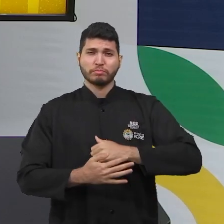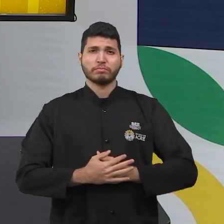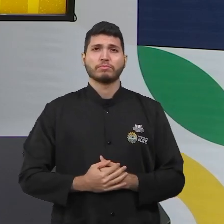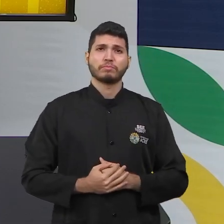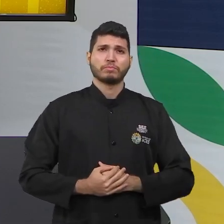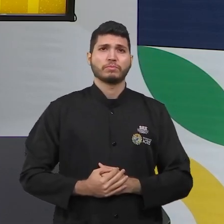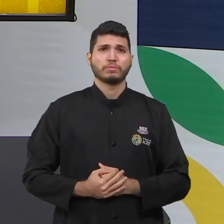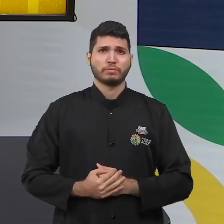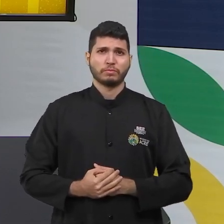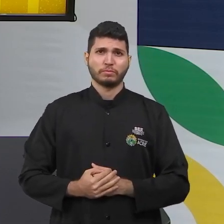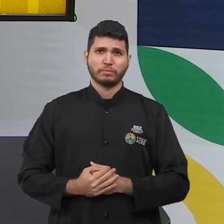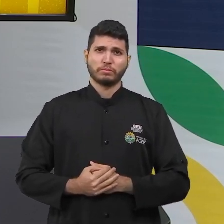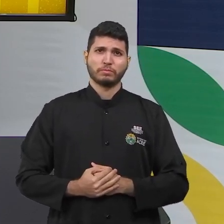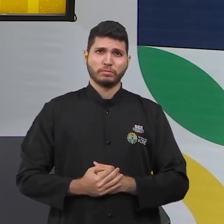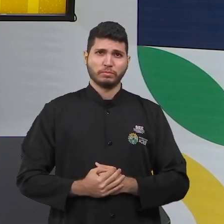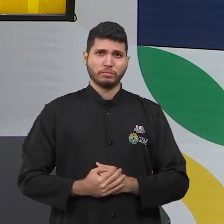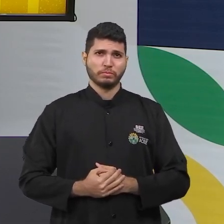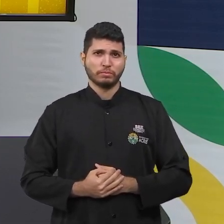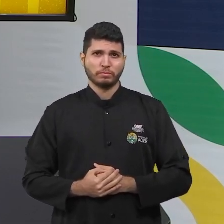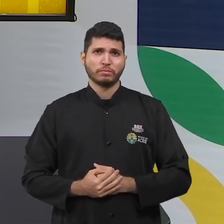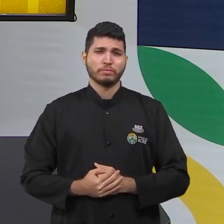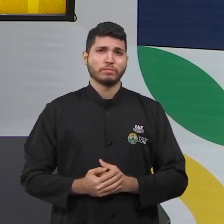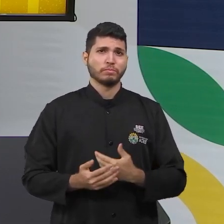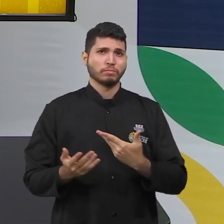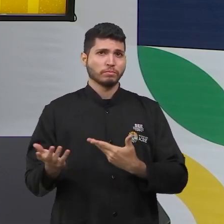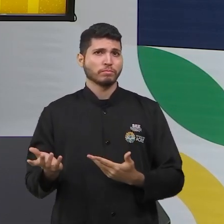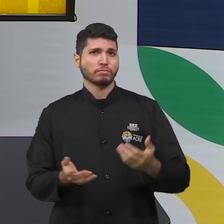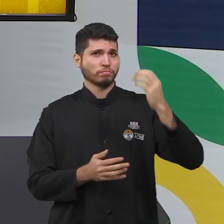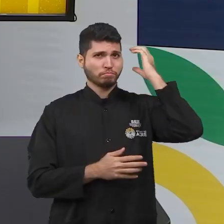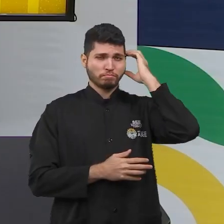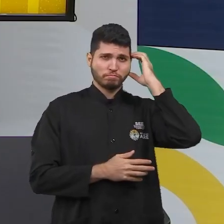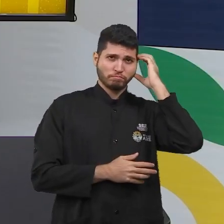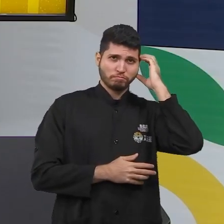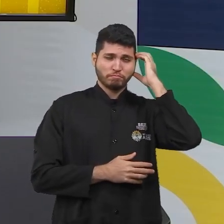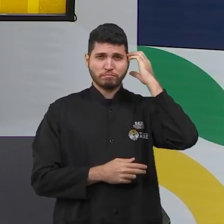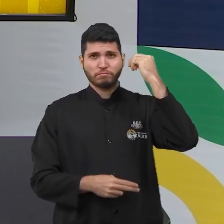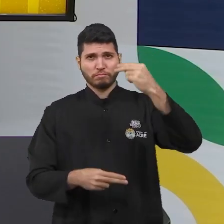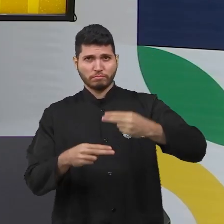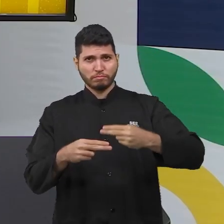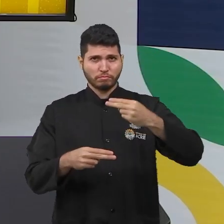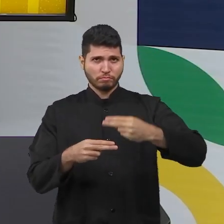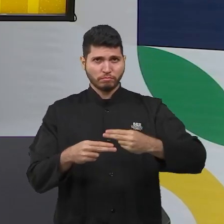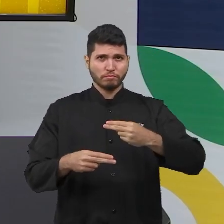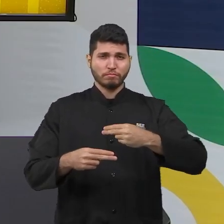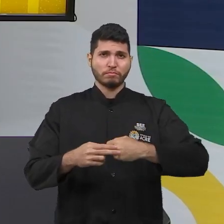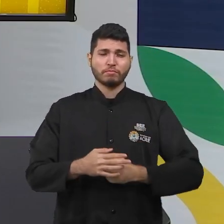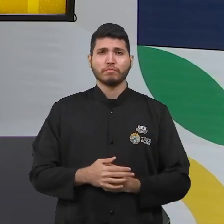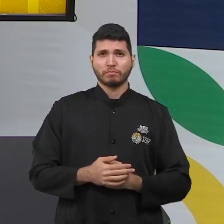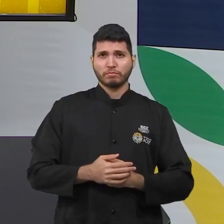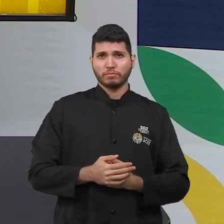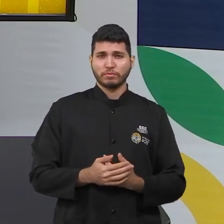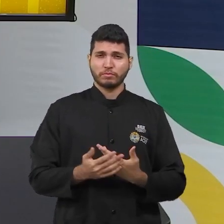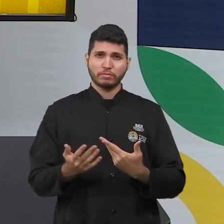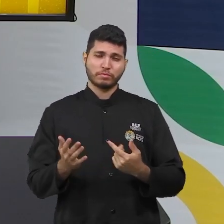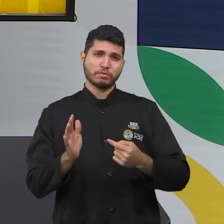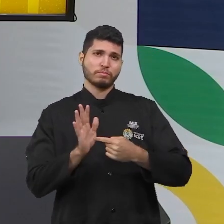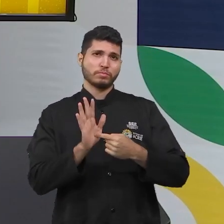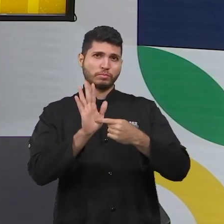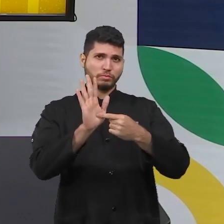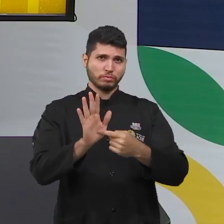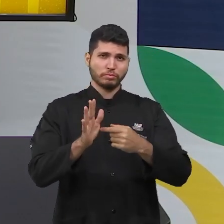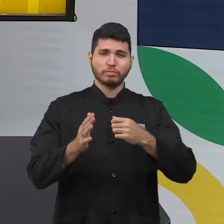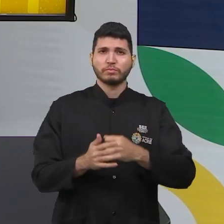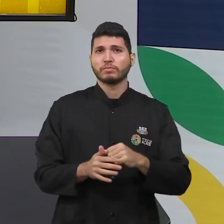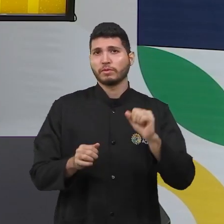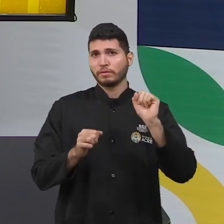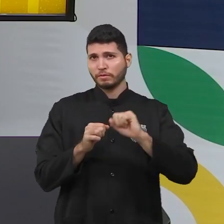Muito bem. Então, nós vimos aí a radionovela, como era uma representação como que era feita a radionovela